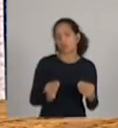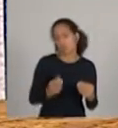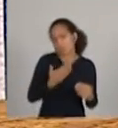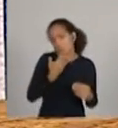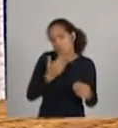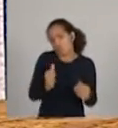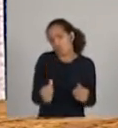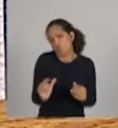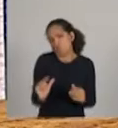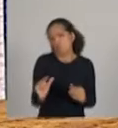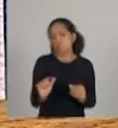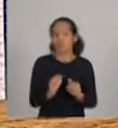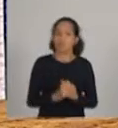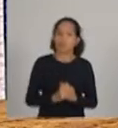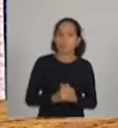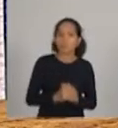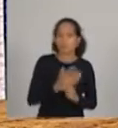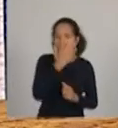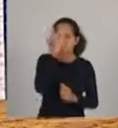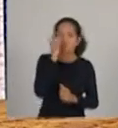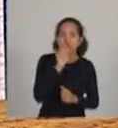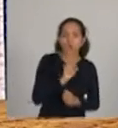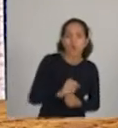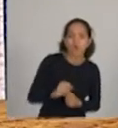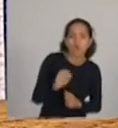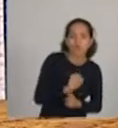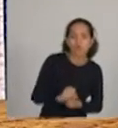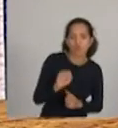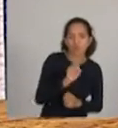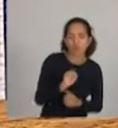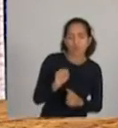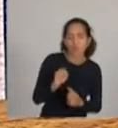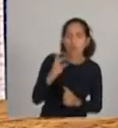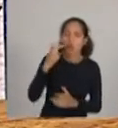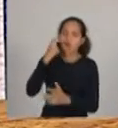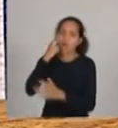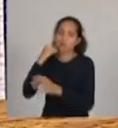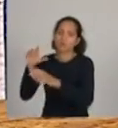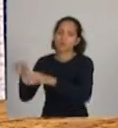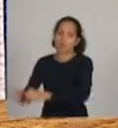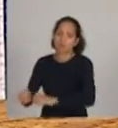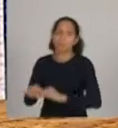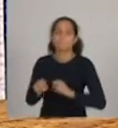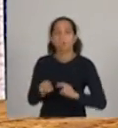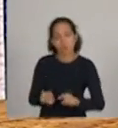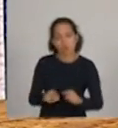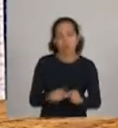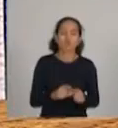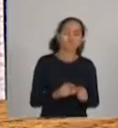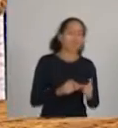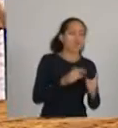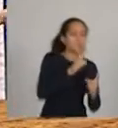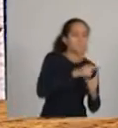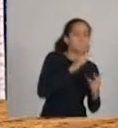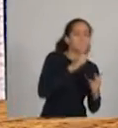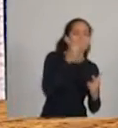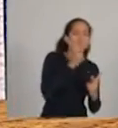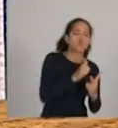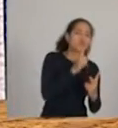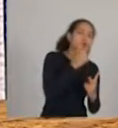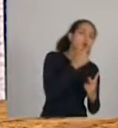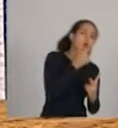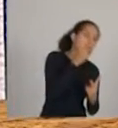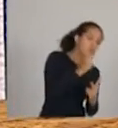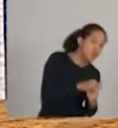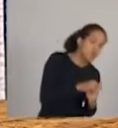de adoção por pessoas solteiras, de adoção por casais do mesmo sexo, mas ainda